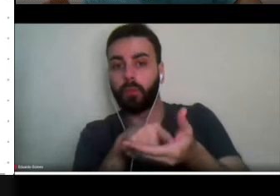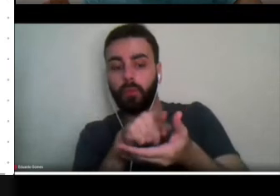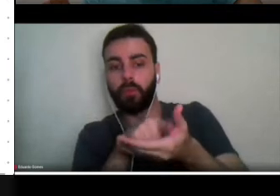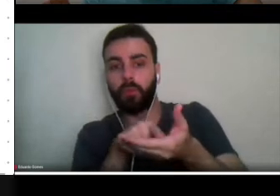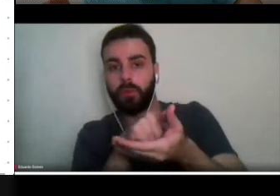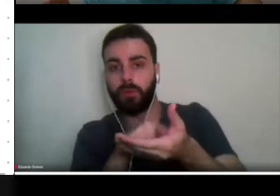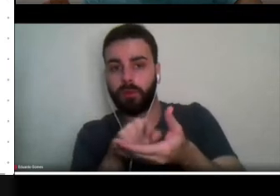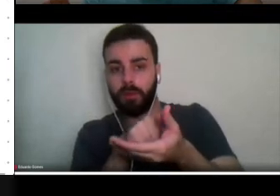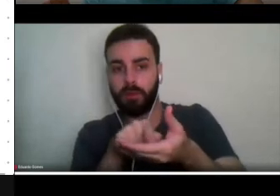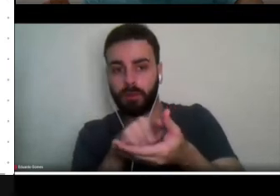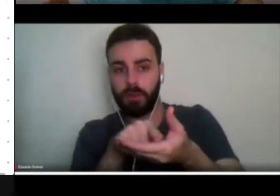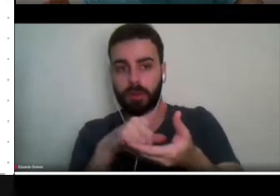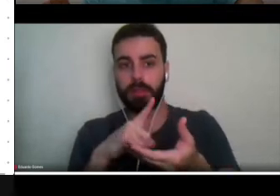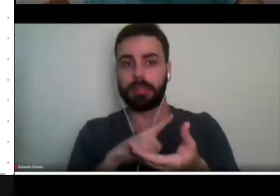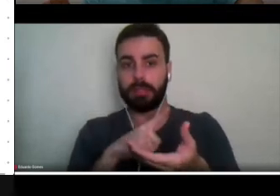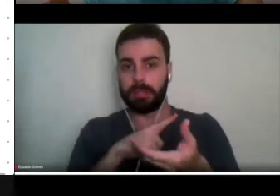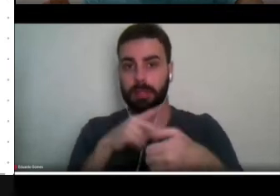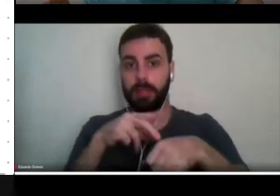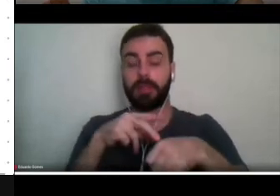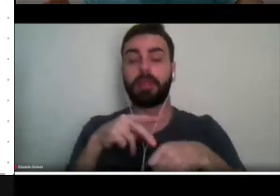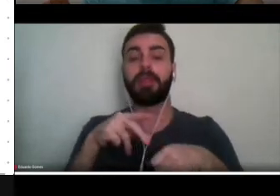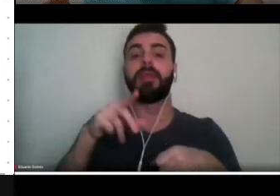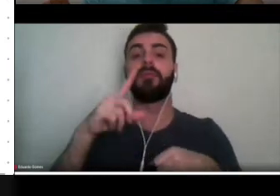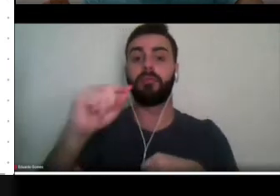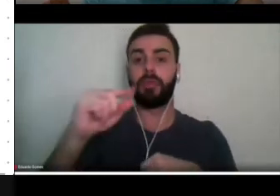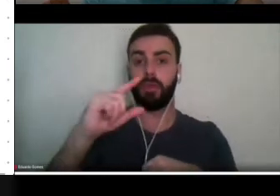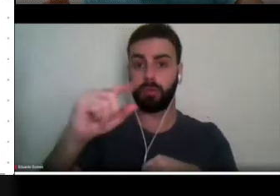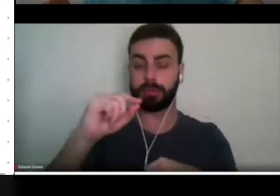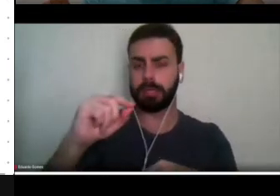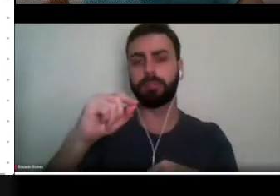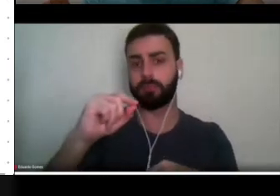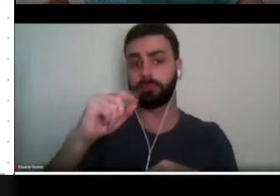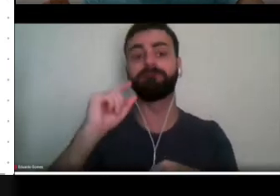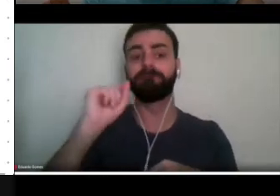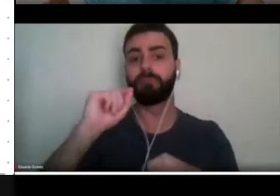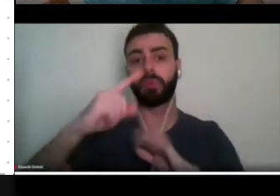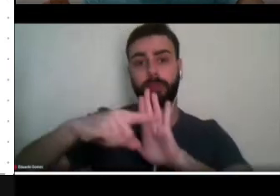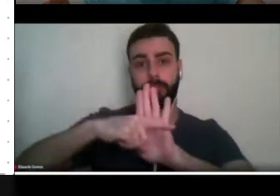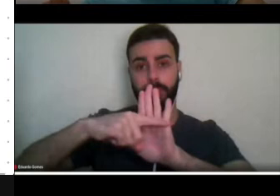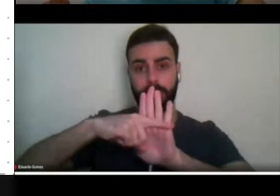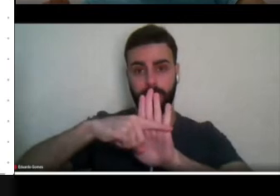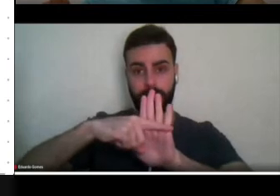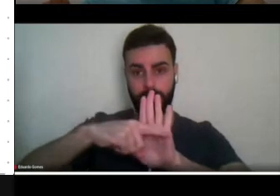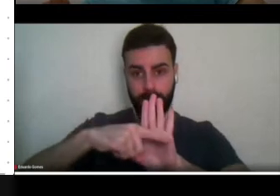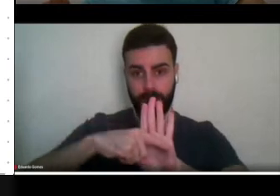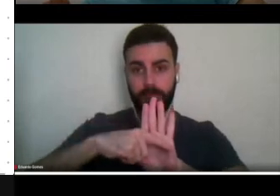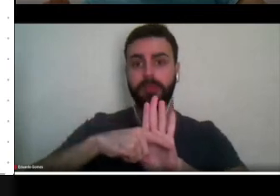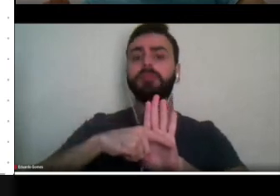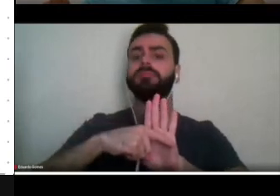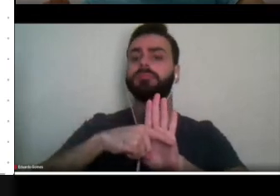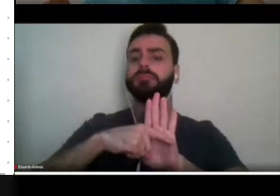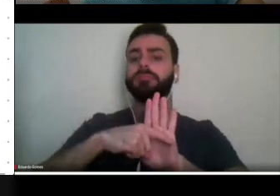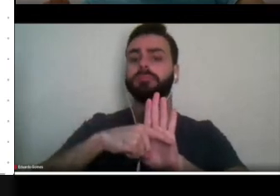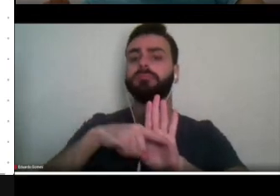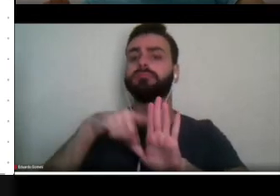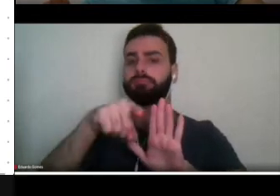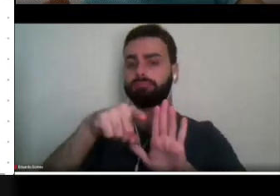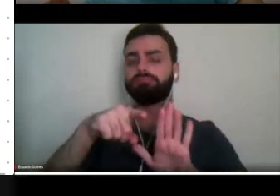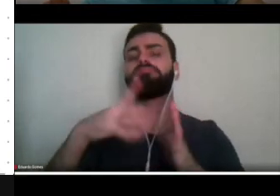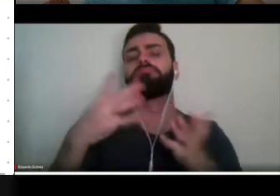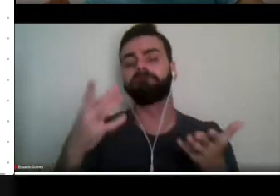menor que zero, ela fica igual a zero, depois ela é maior que zero. E